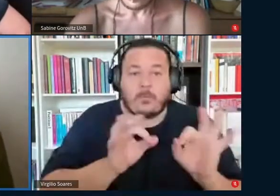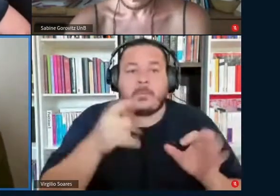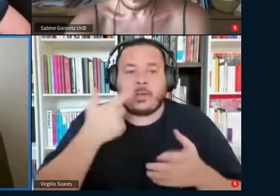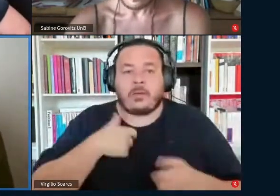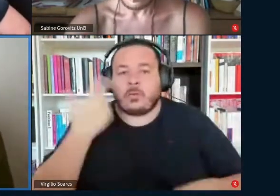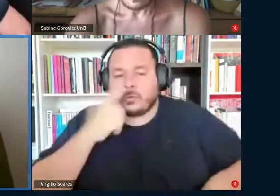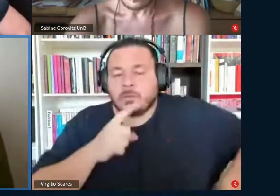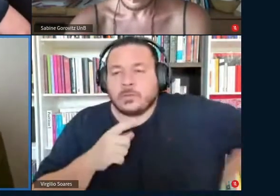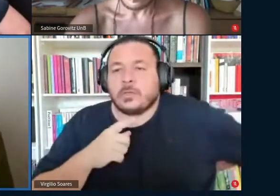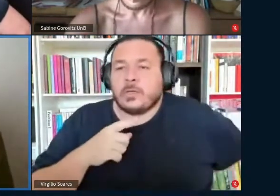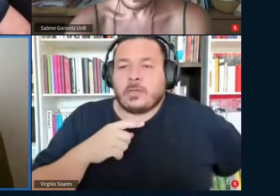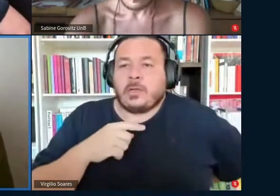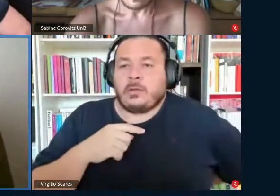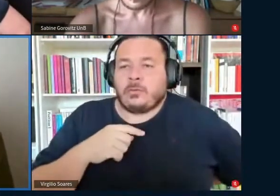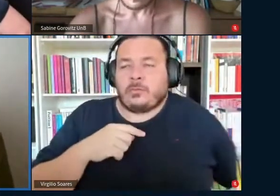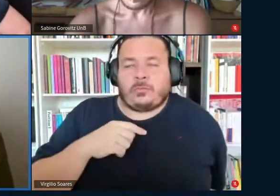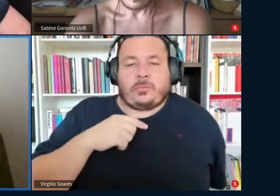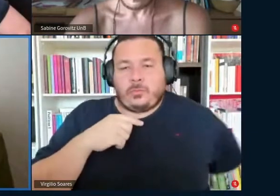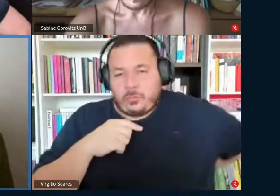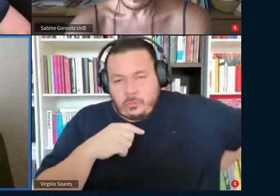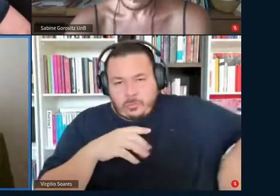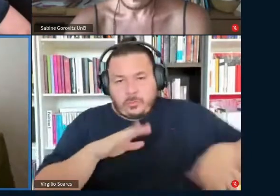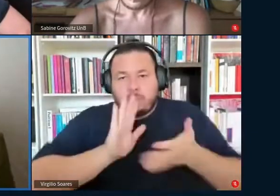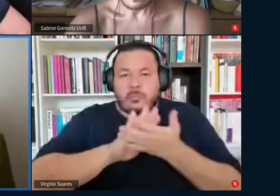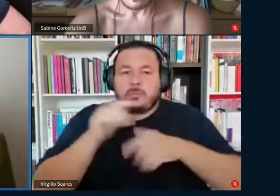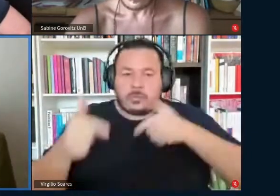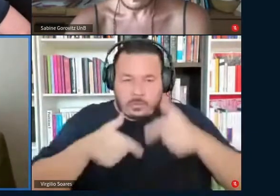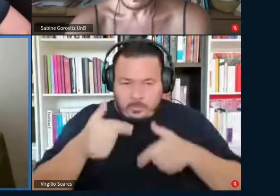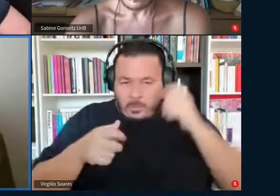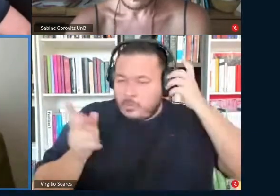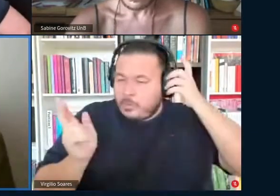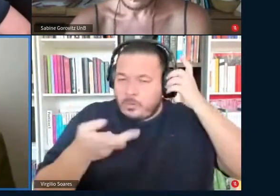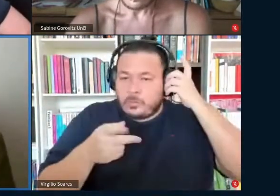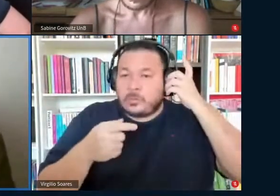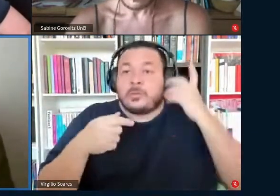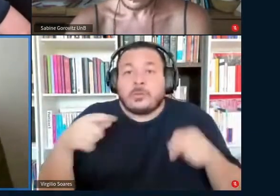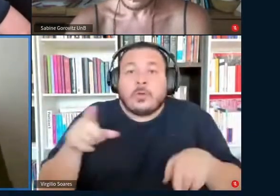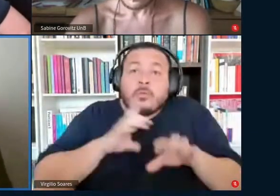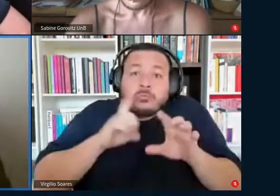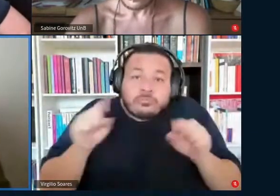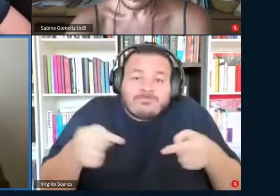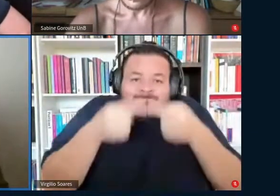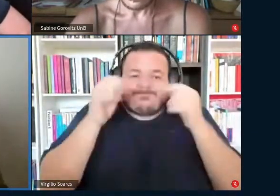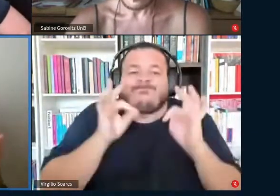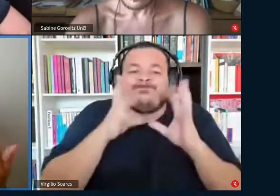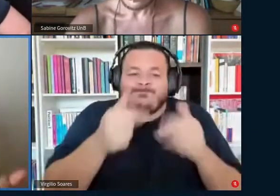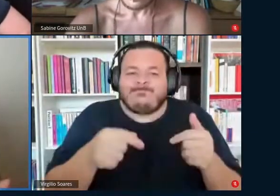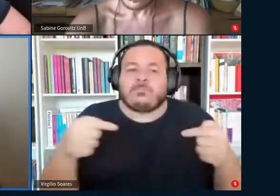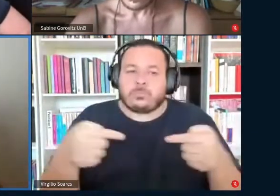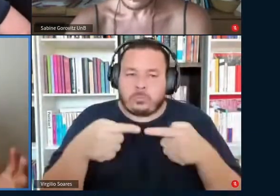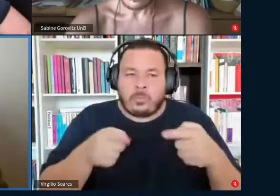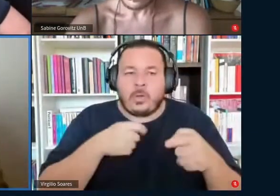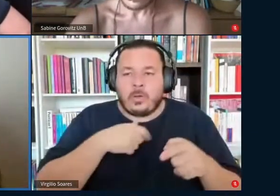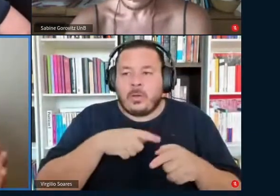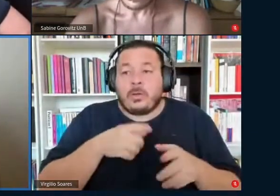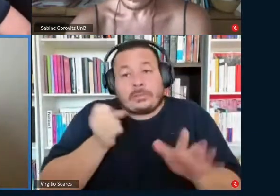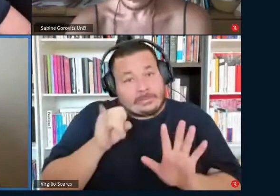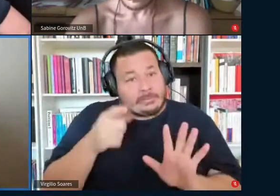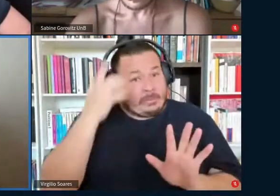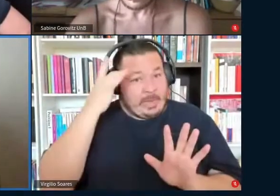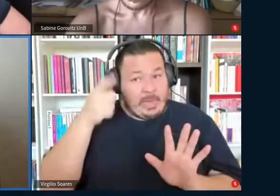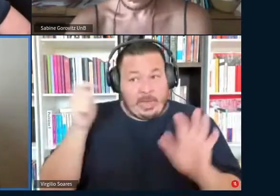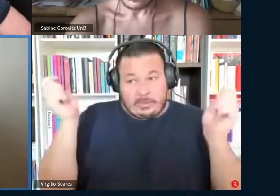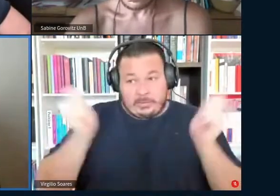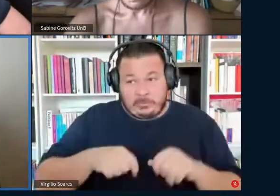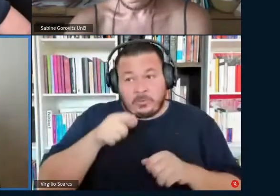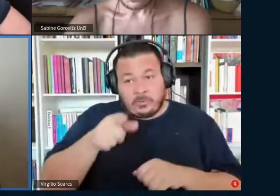efetivamente executado. Então, eu acho que isso tem tudo a ver com o que você está discutindo. Então, minha sugestão, se você achar que é possível, depois você conversa